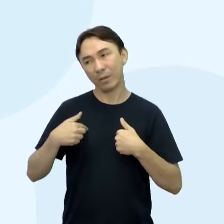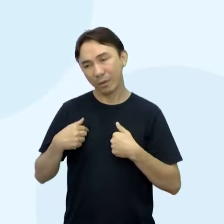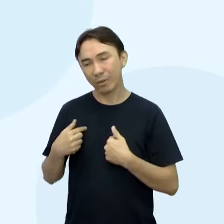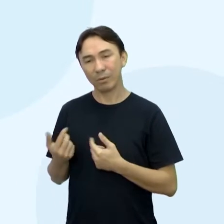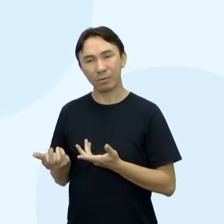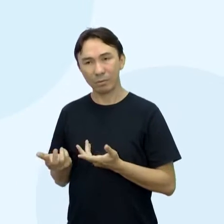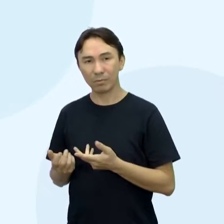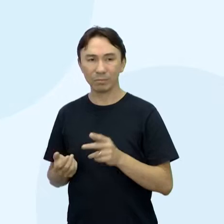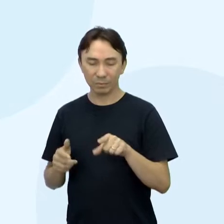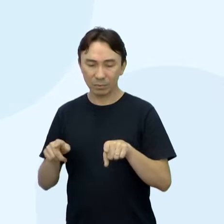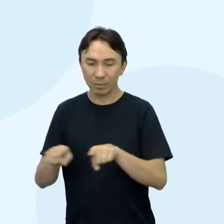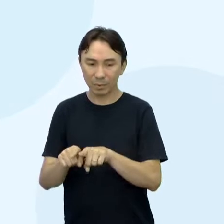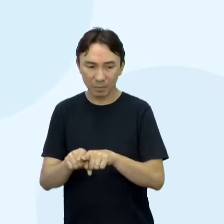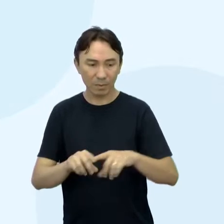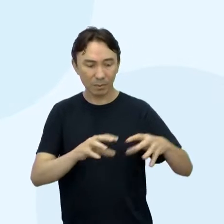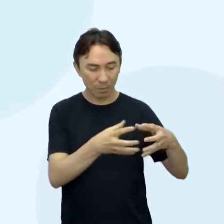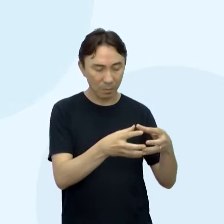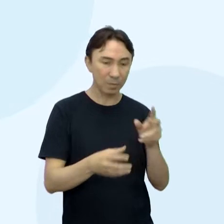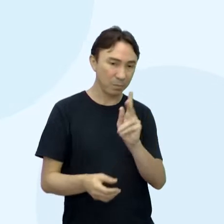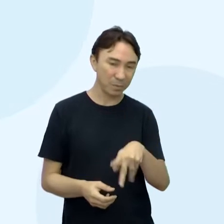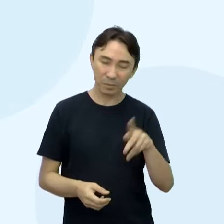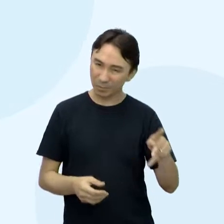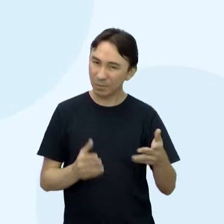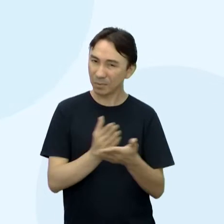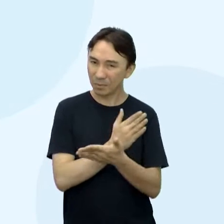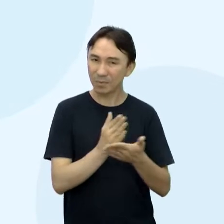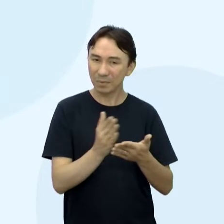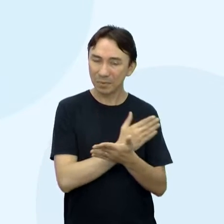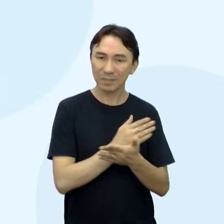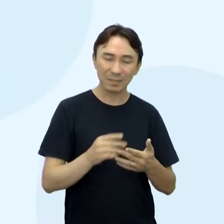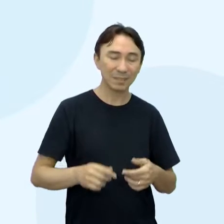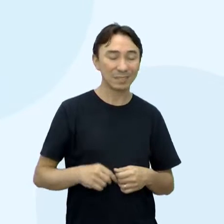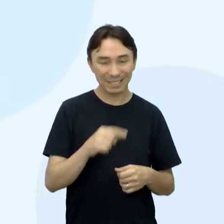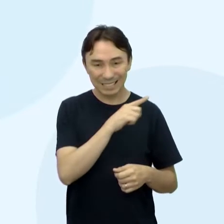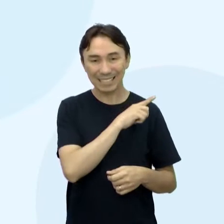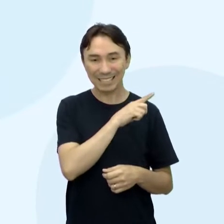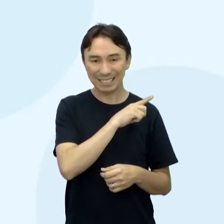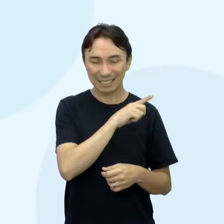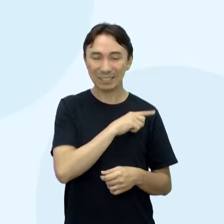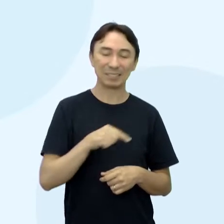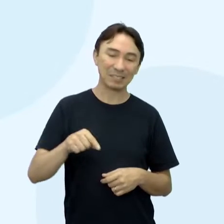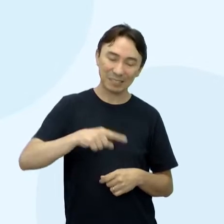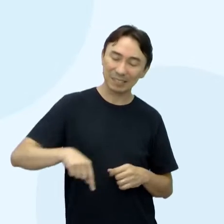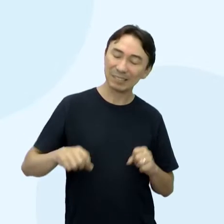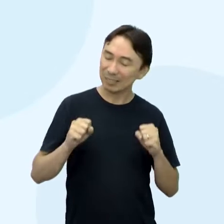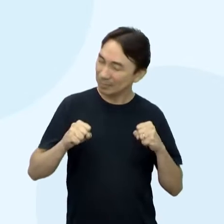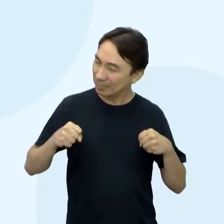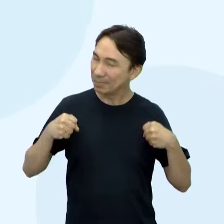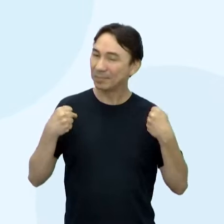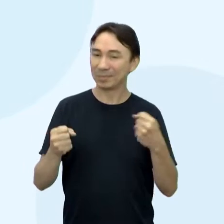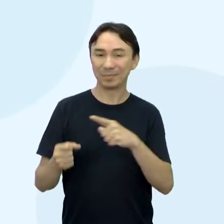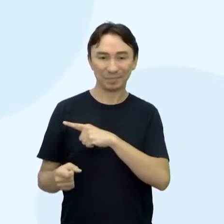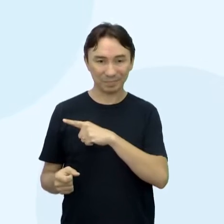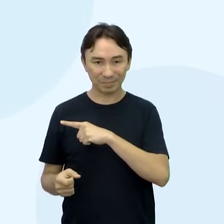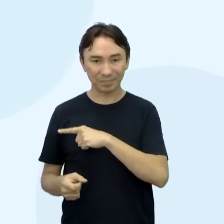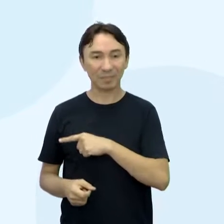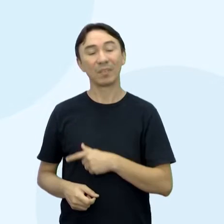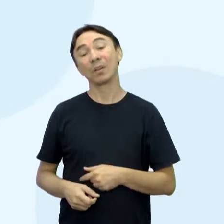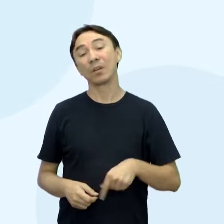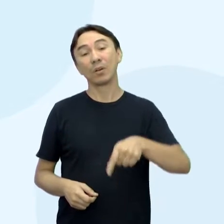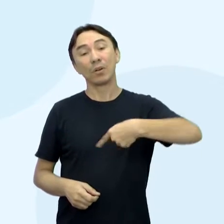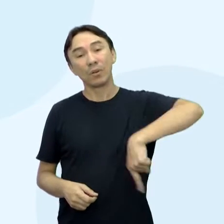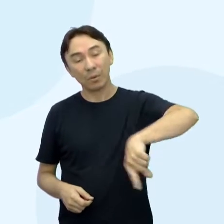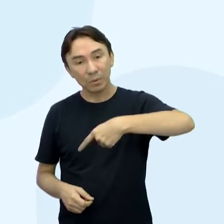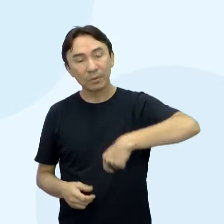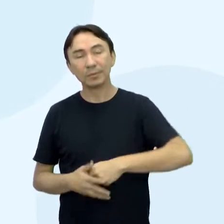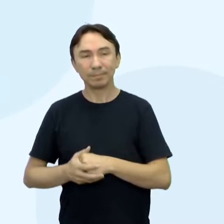para completarmos aí o Se Liga na Mídia. Então a gente vem assim, pensando que essas questões, elas vão dar base